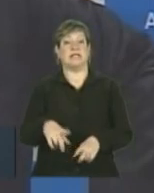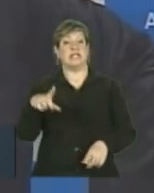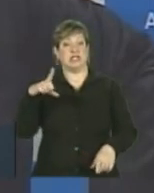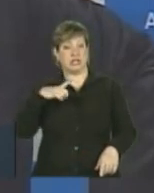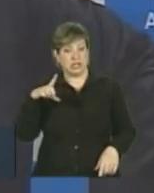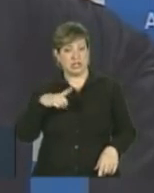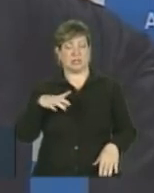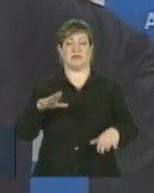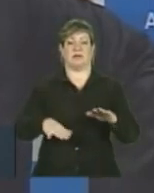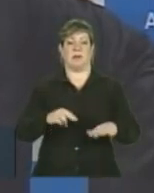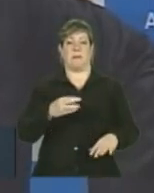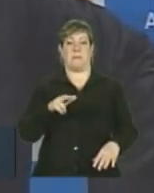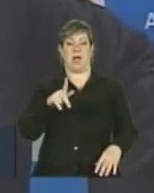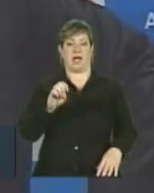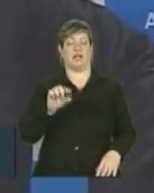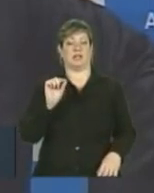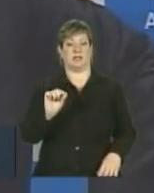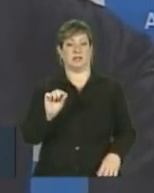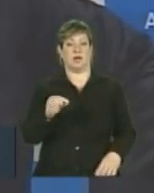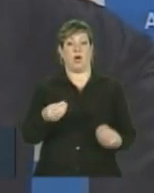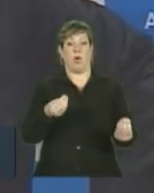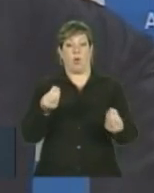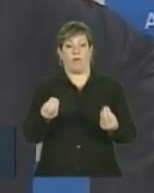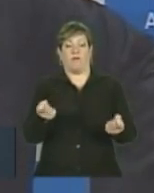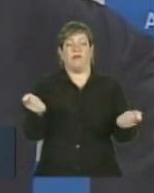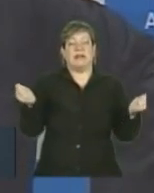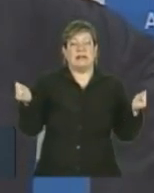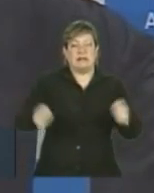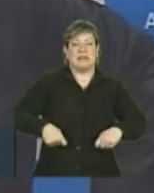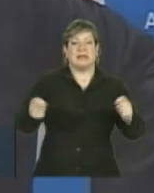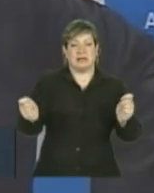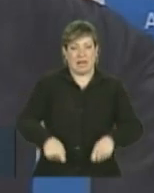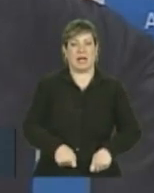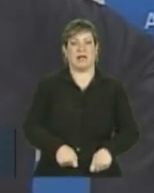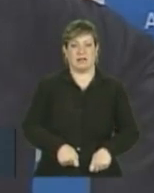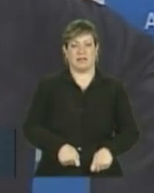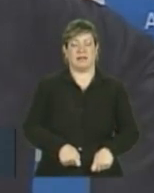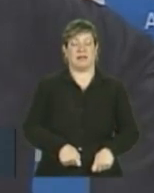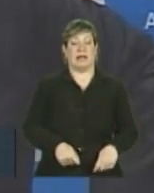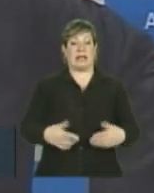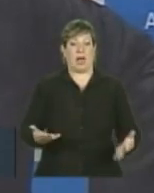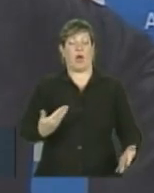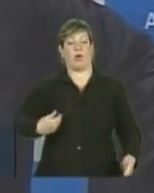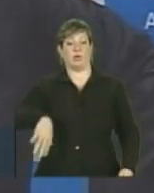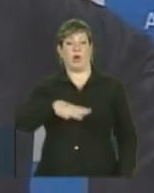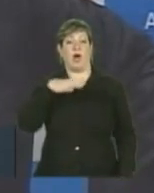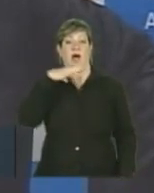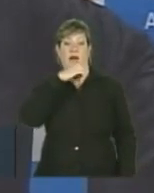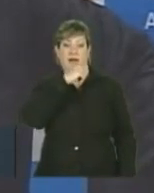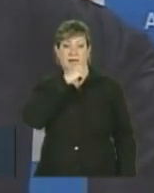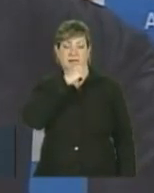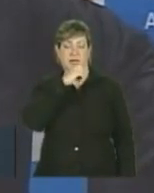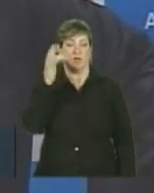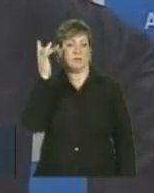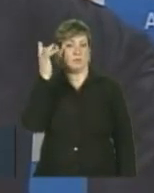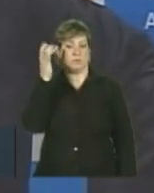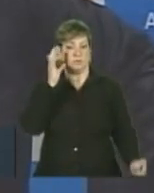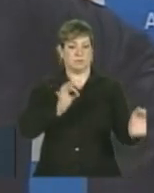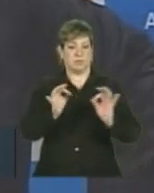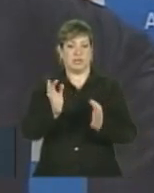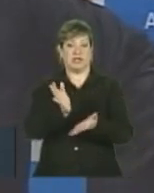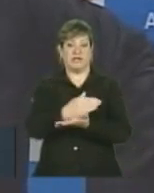margens realmente com uma folga considerável, e a gente achou que era mais estratégico a gente